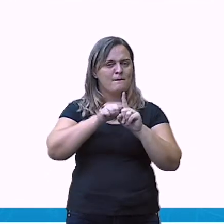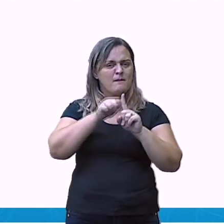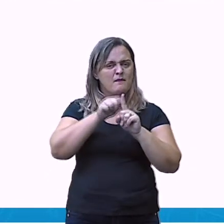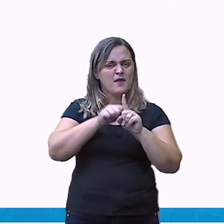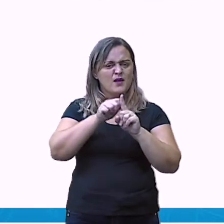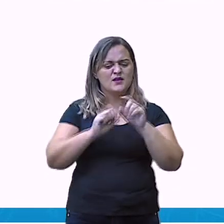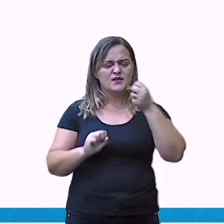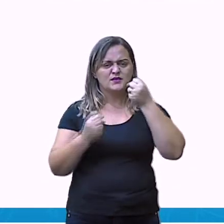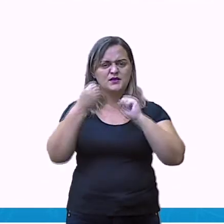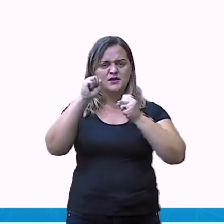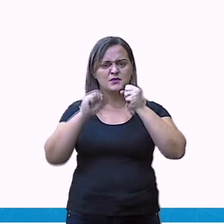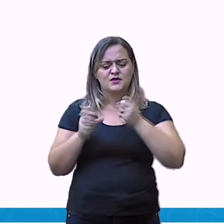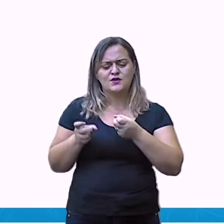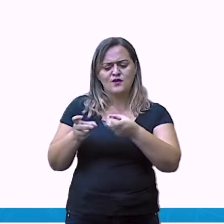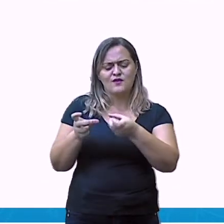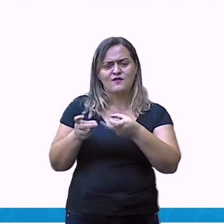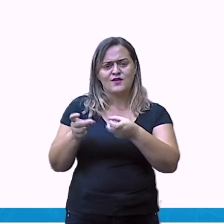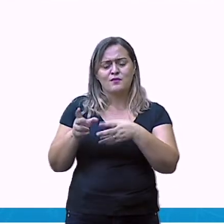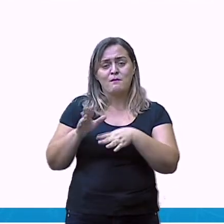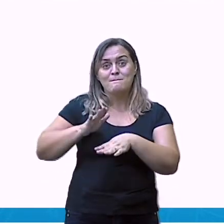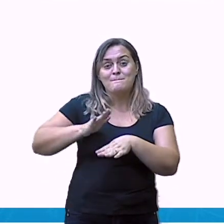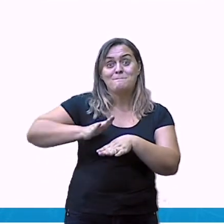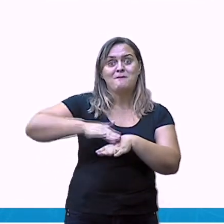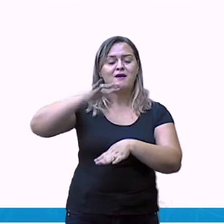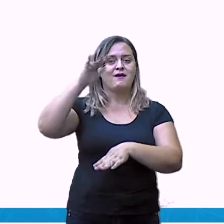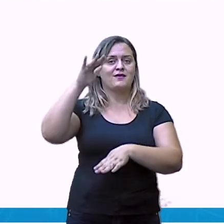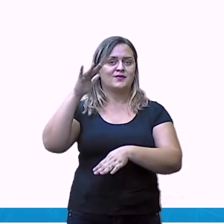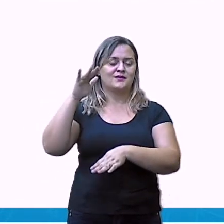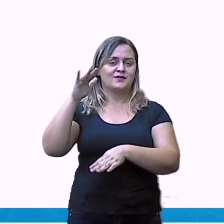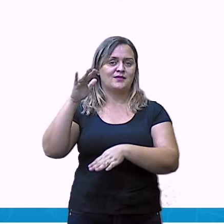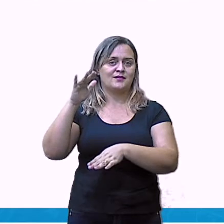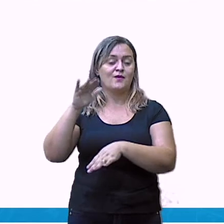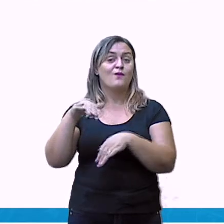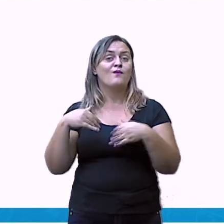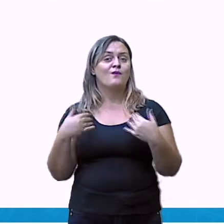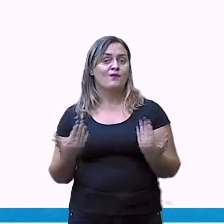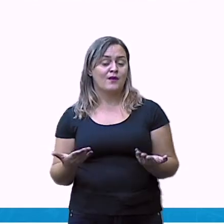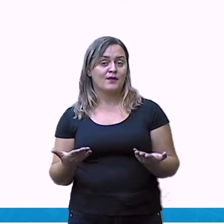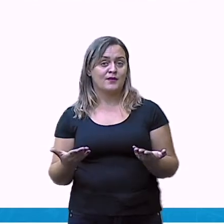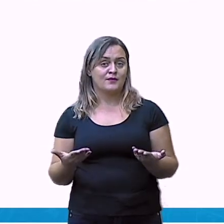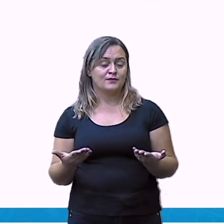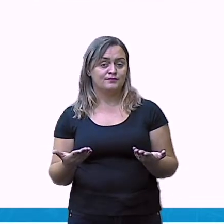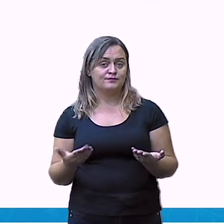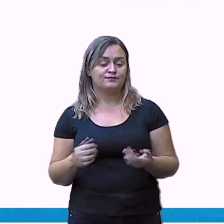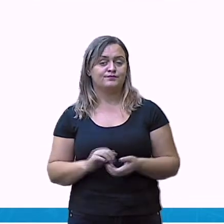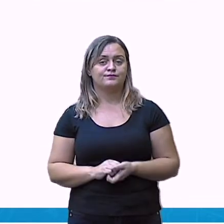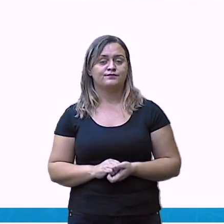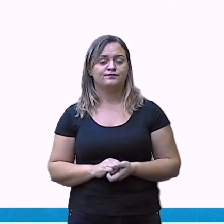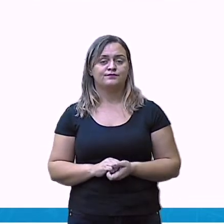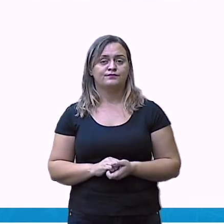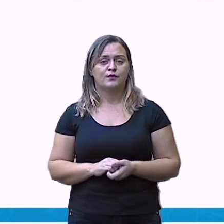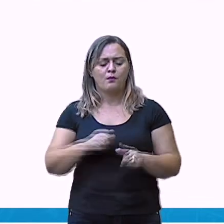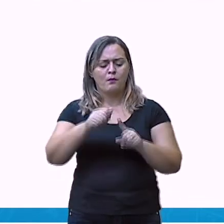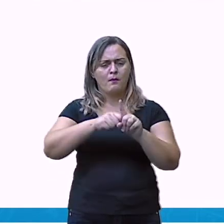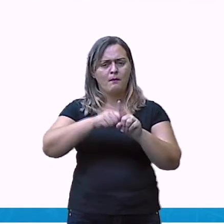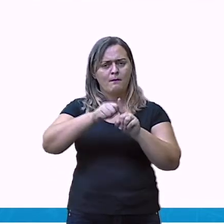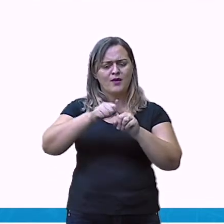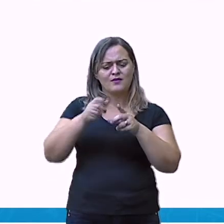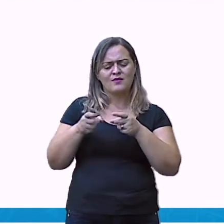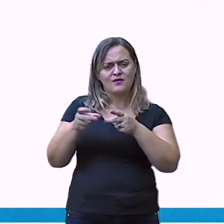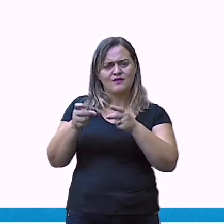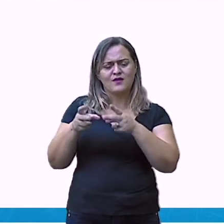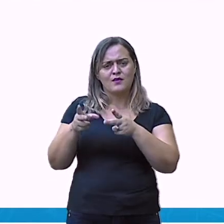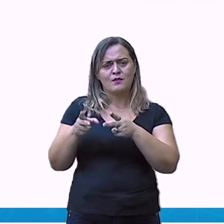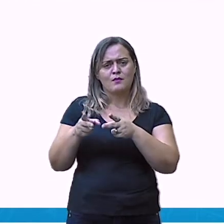faturamento para a empresa? Se é o melhor, eu quero saber o maior, aquele que vai ganhar, que eu